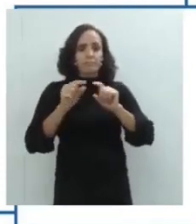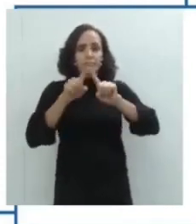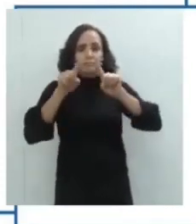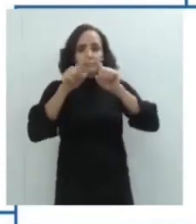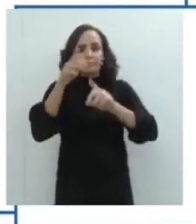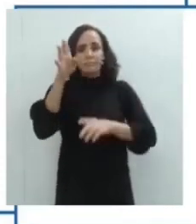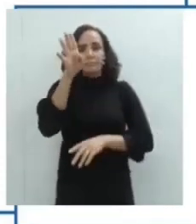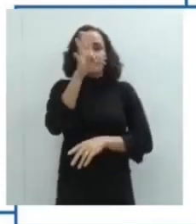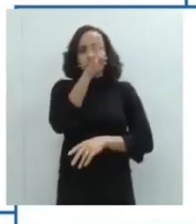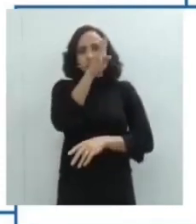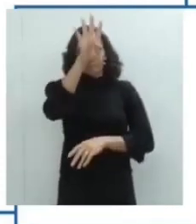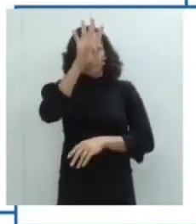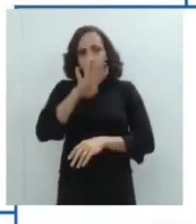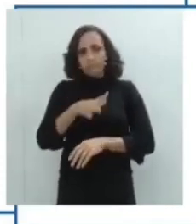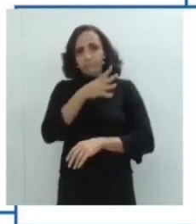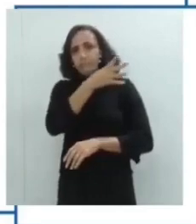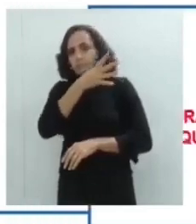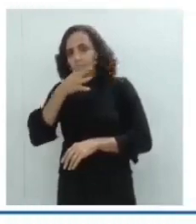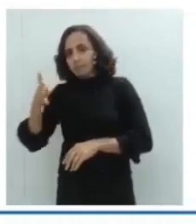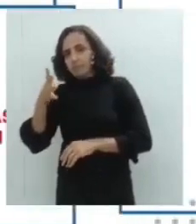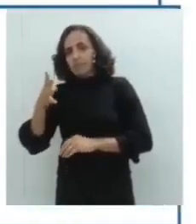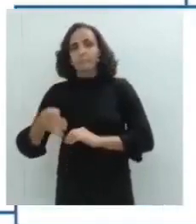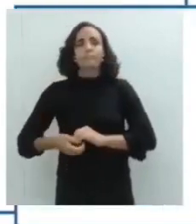tabela ETEPAC. Certo?